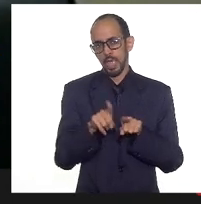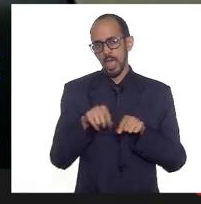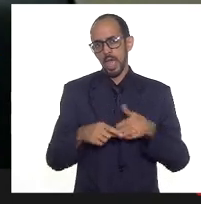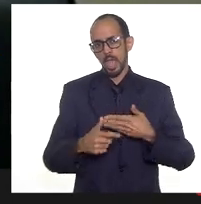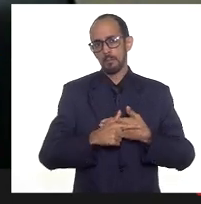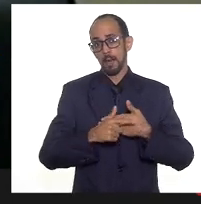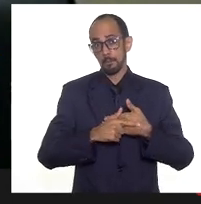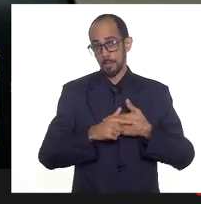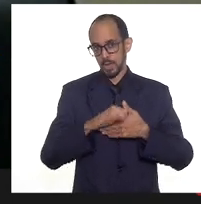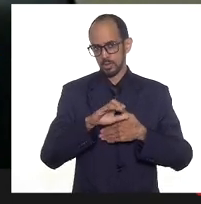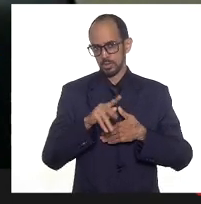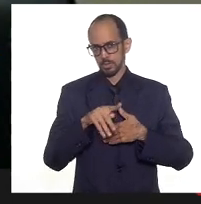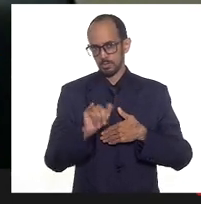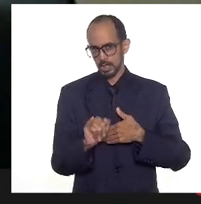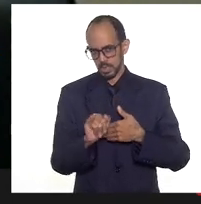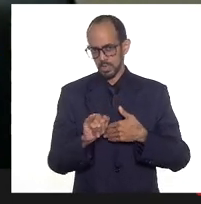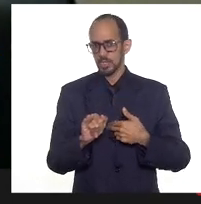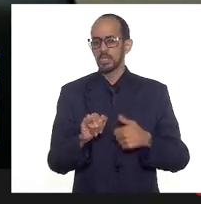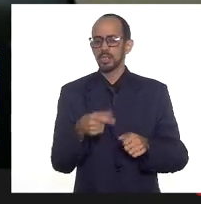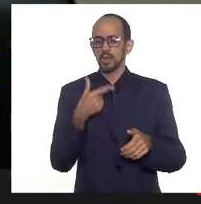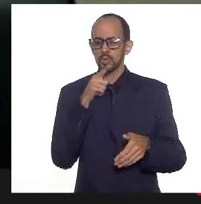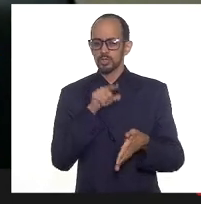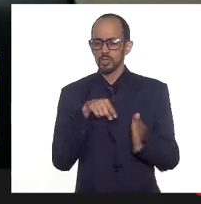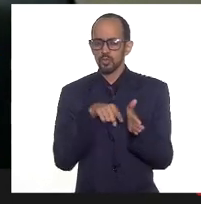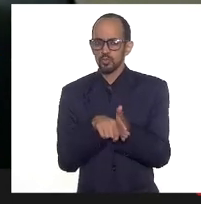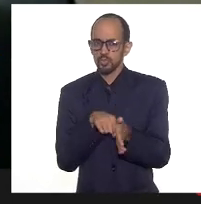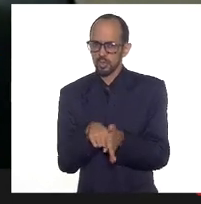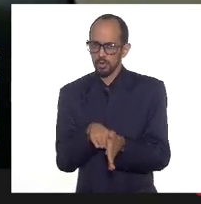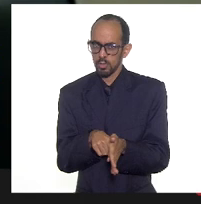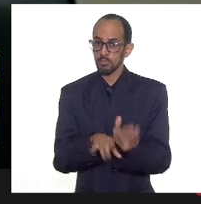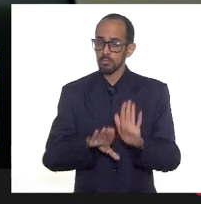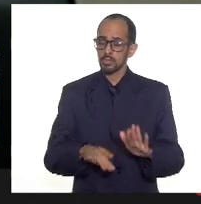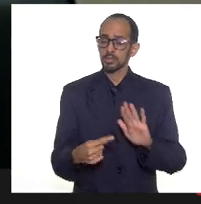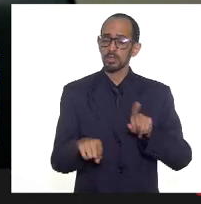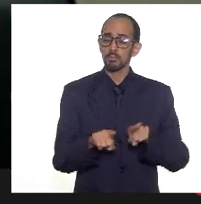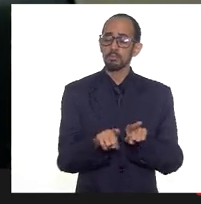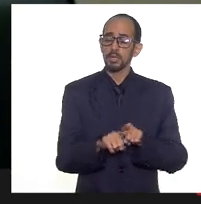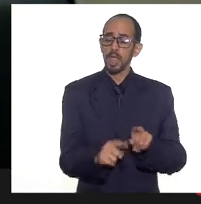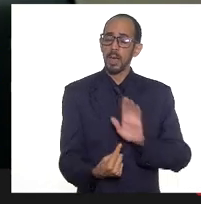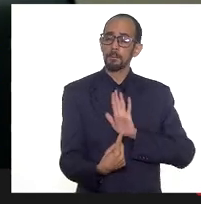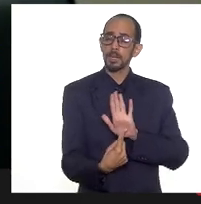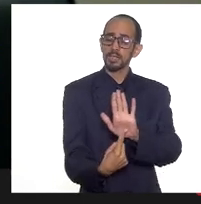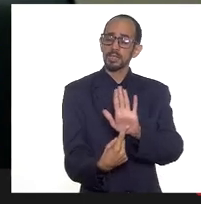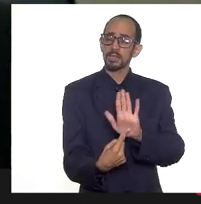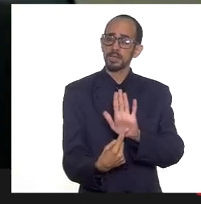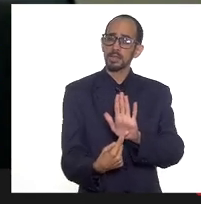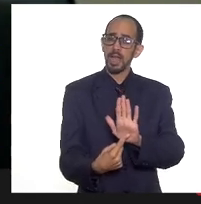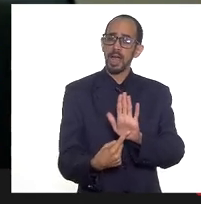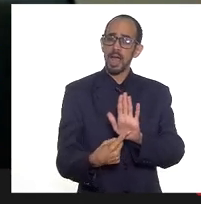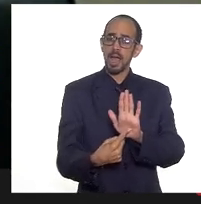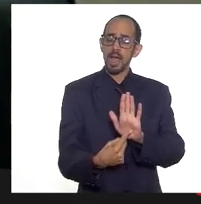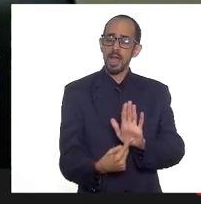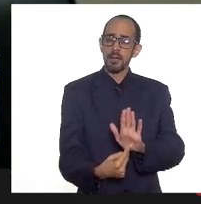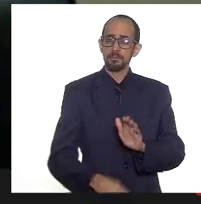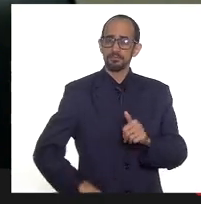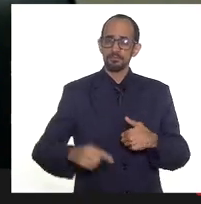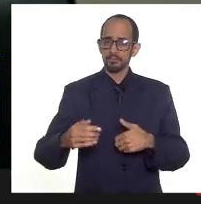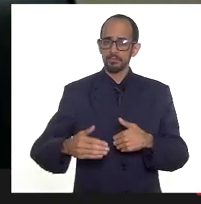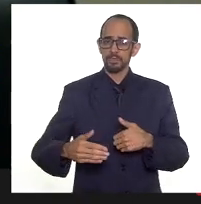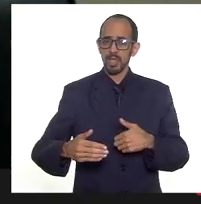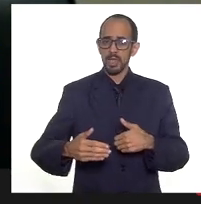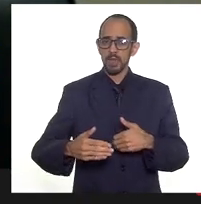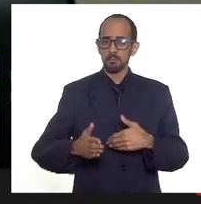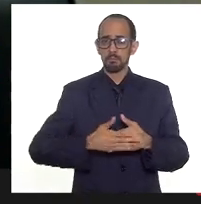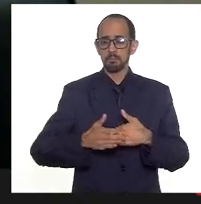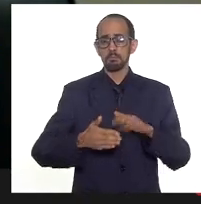desta CPI não só ter um bom diagnóstico, mas também apresentar proposições para enfrentar esse fenômeno. E